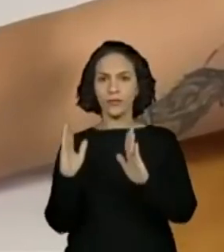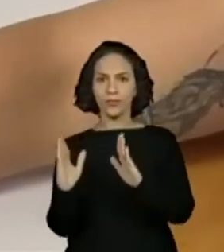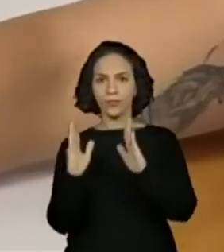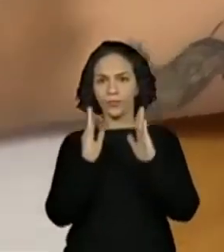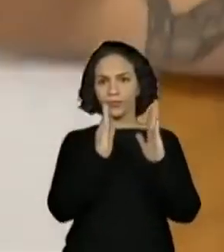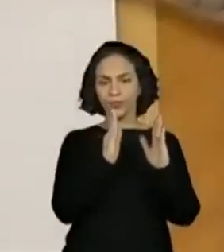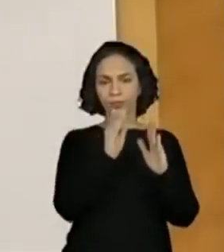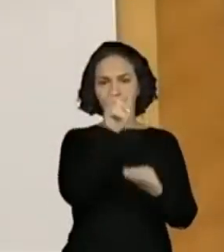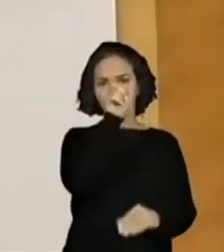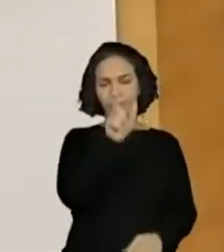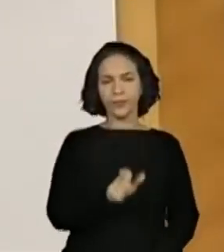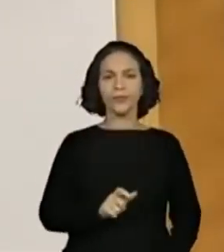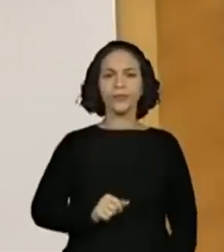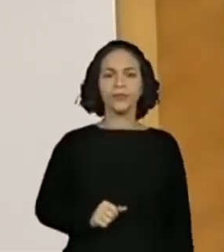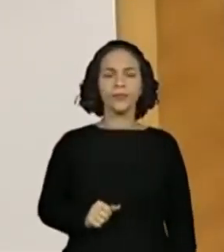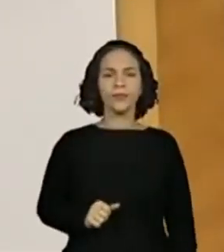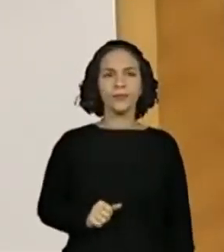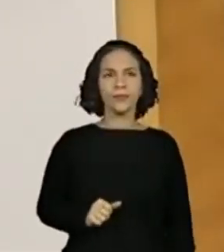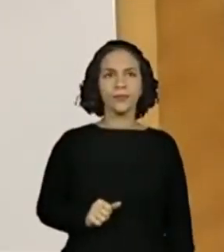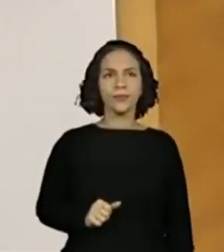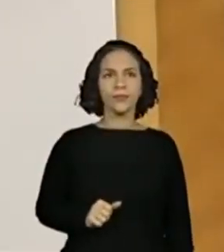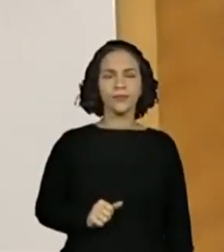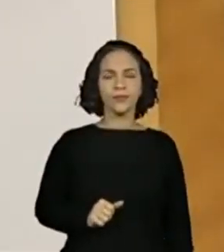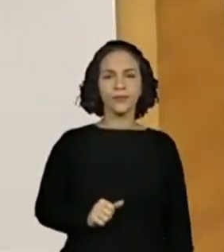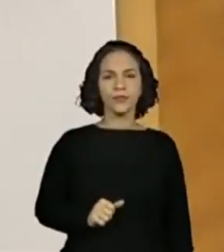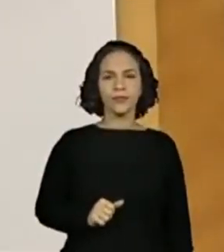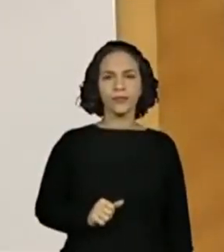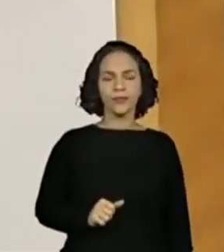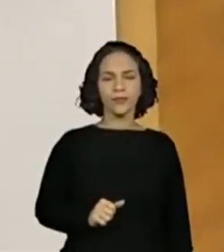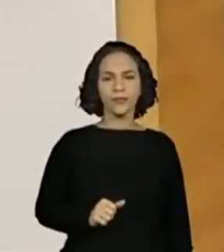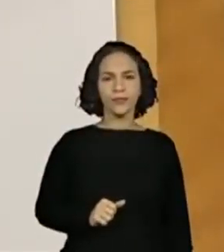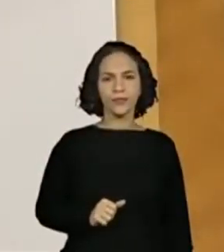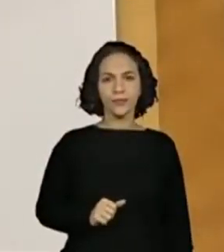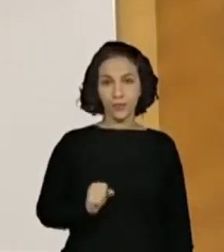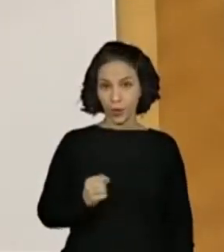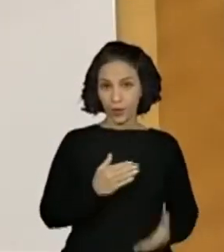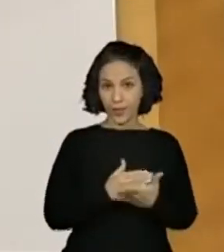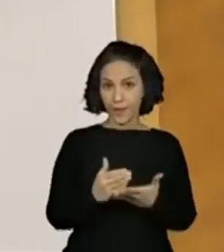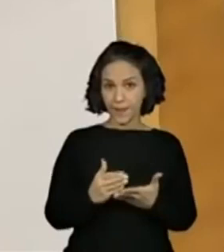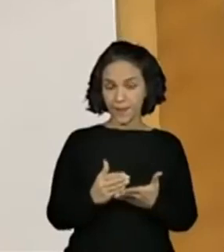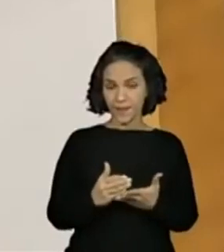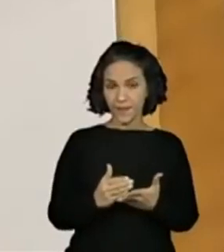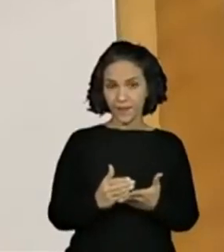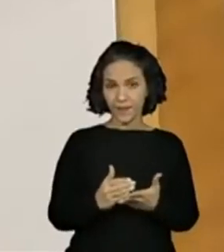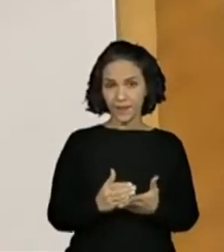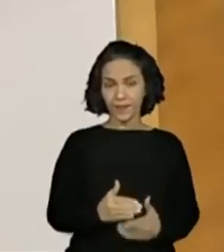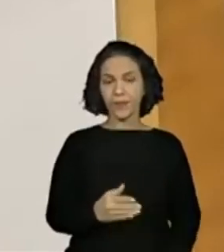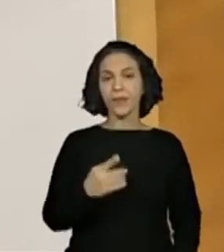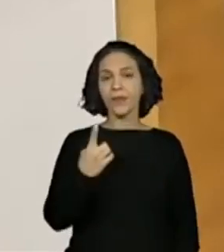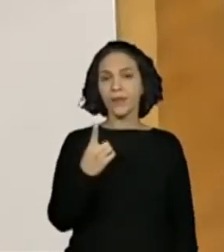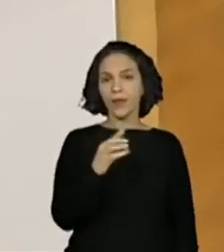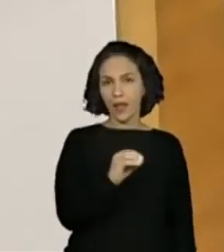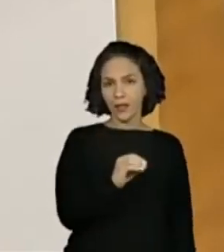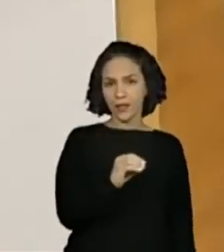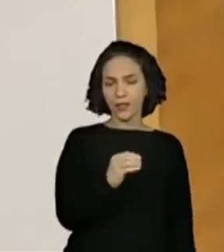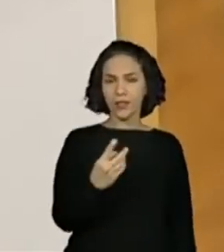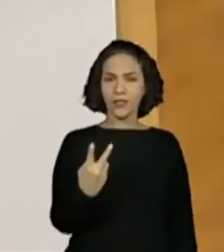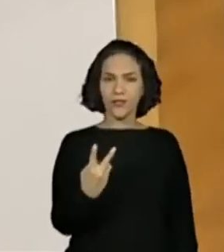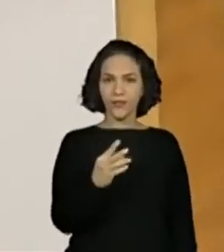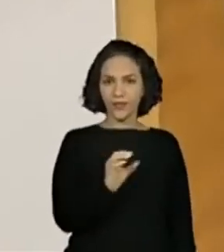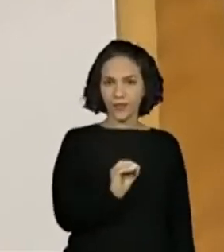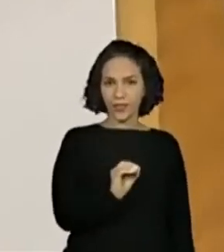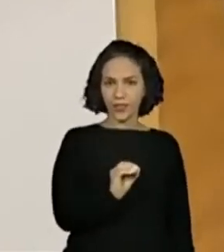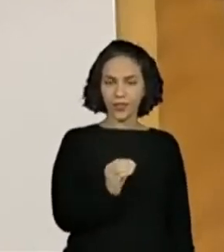coluna, tá bom? Olha aqui. Posso começar? Então vamos lá. 10,